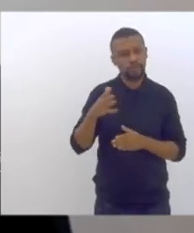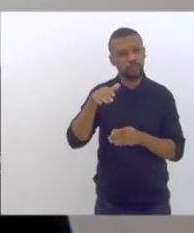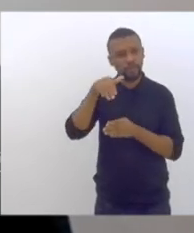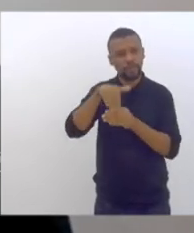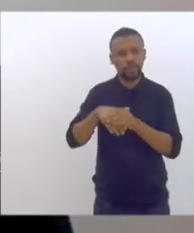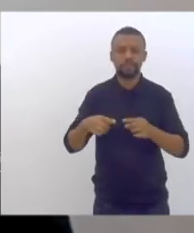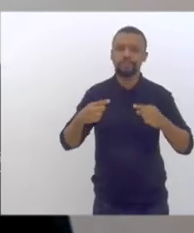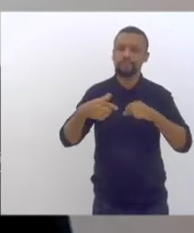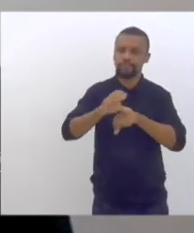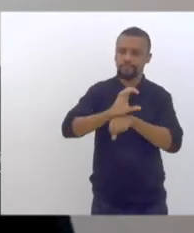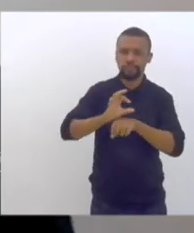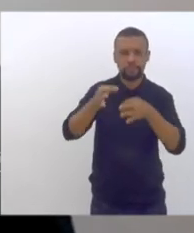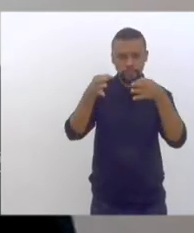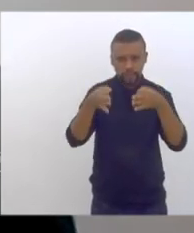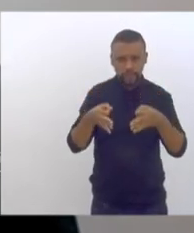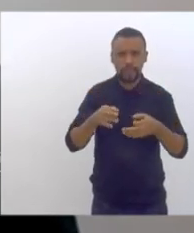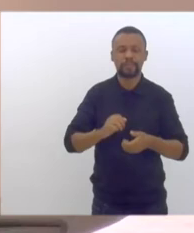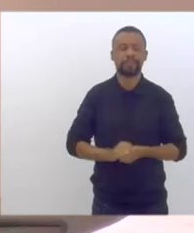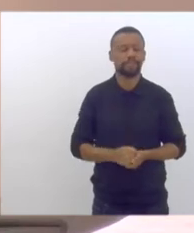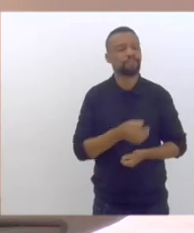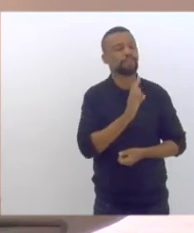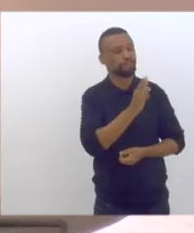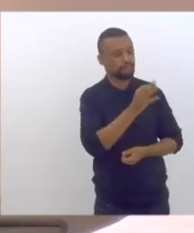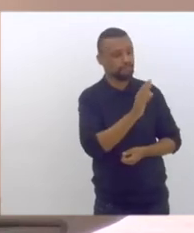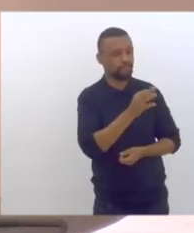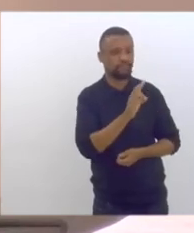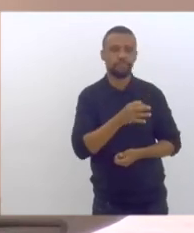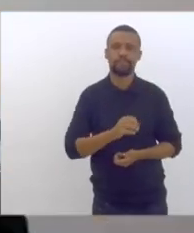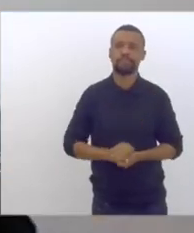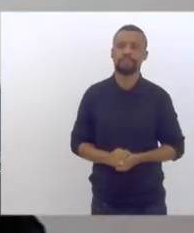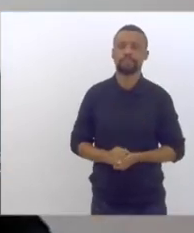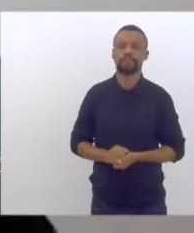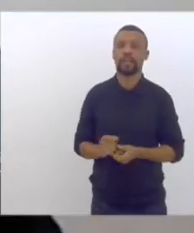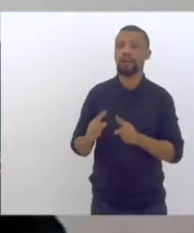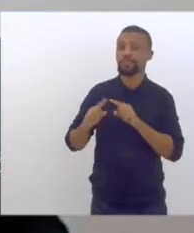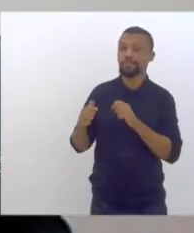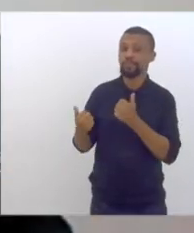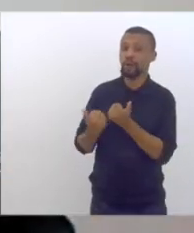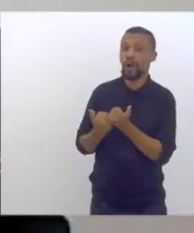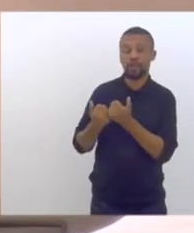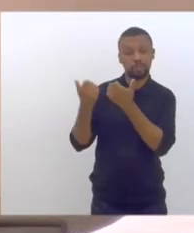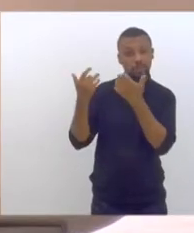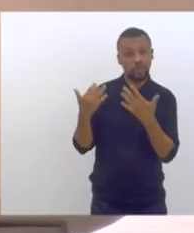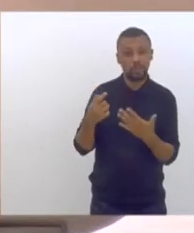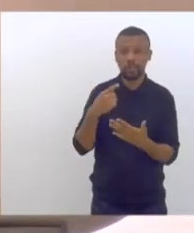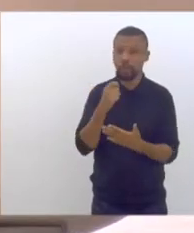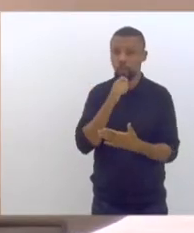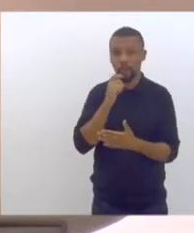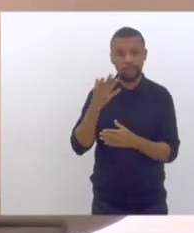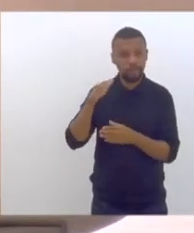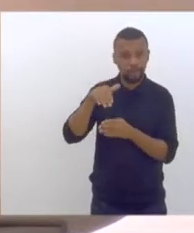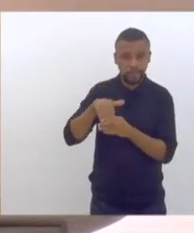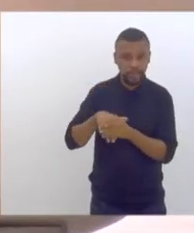condicionalidade de correto correto e Assessoria falou que não tá gente acaba